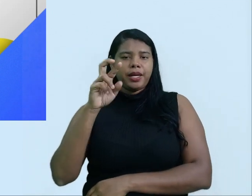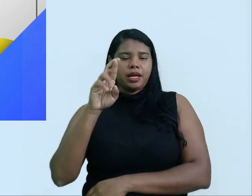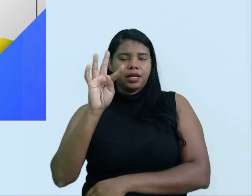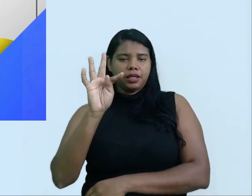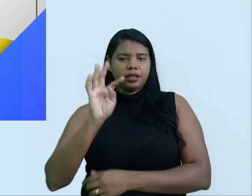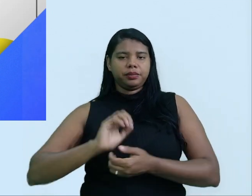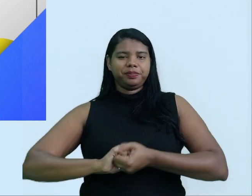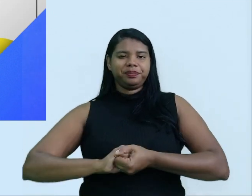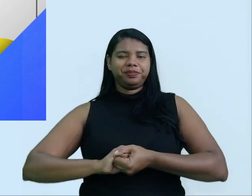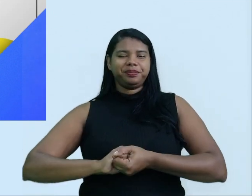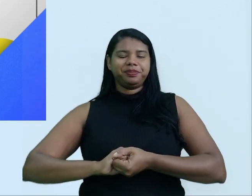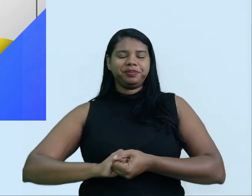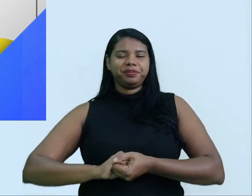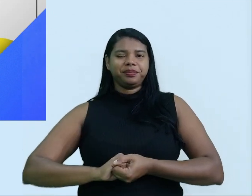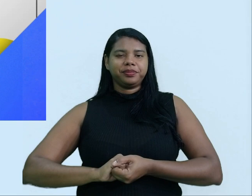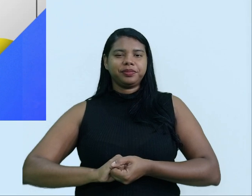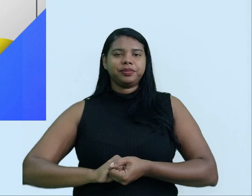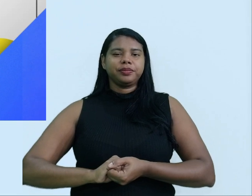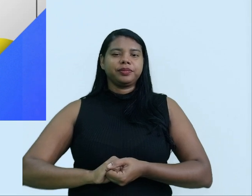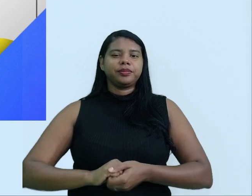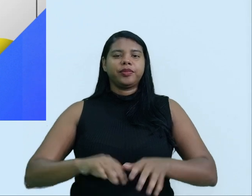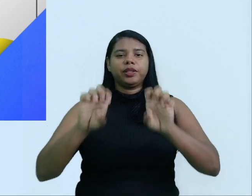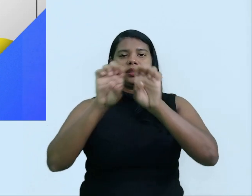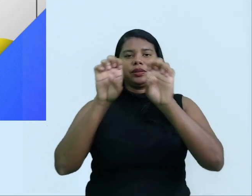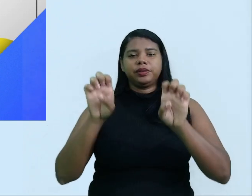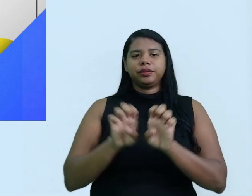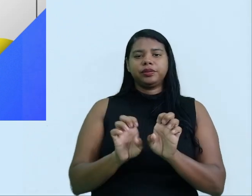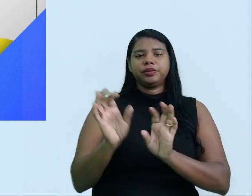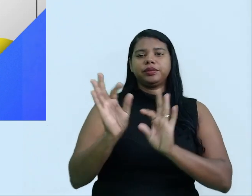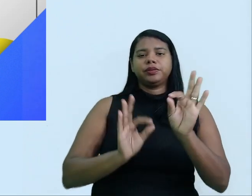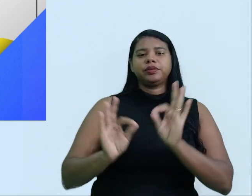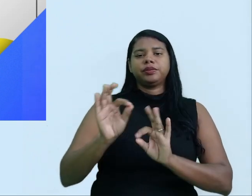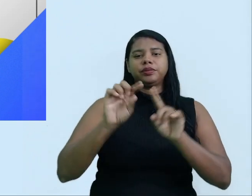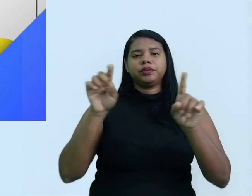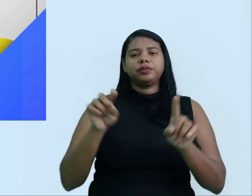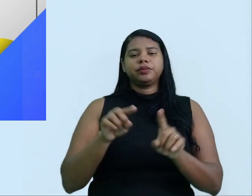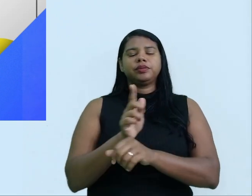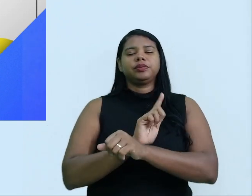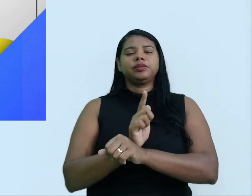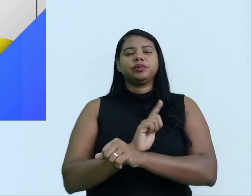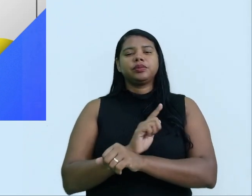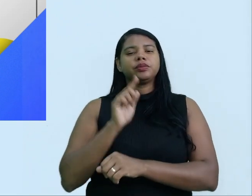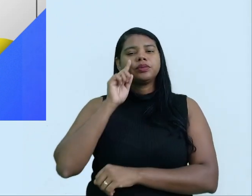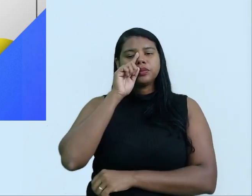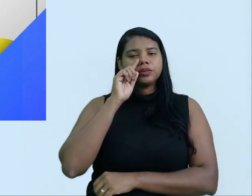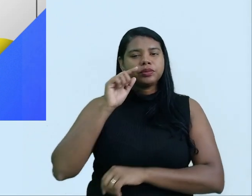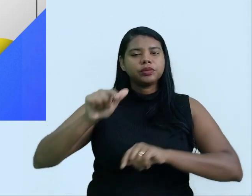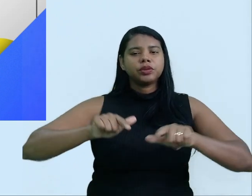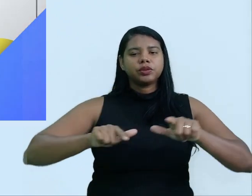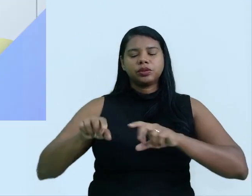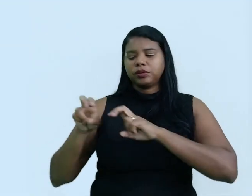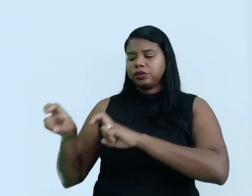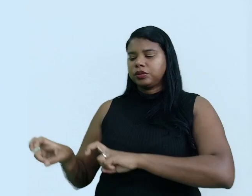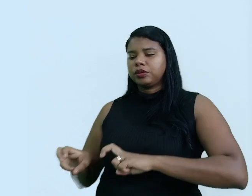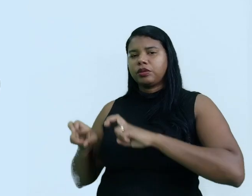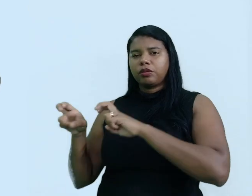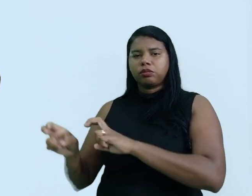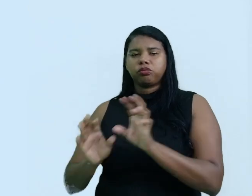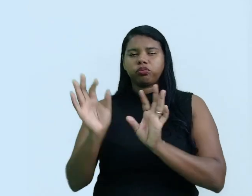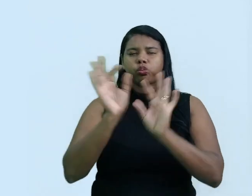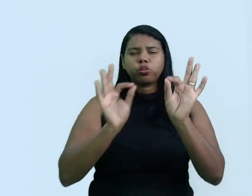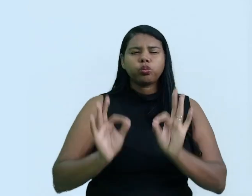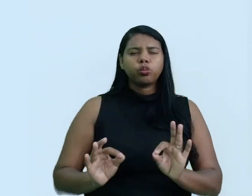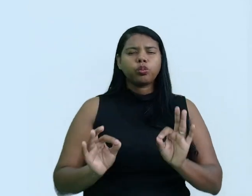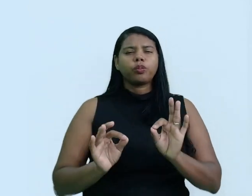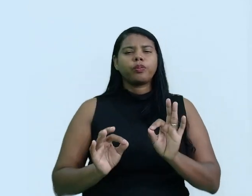SEPRT. Tá? Então, para estruturar o próprio Programa de Gerenciamento de Risco do Trabalho Rural e elaborar um